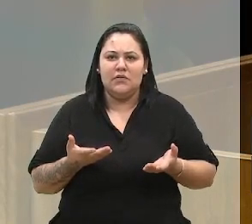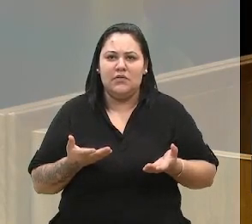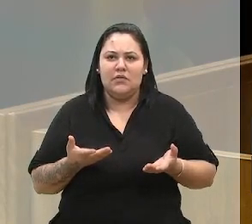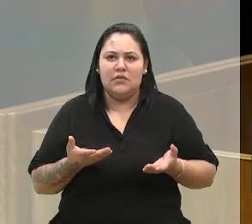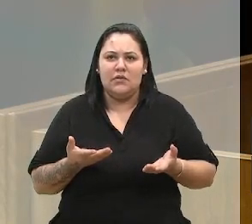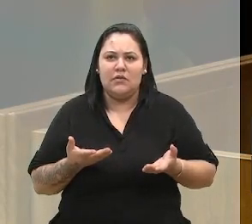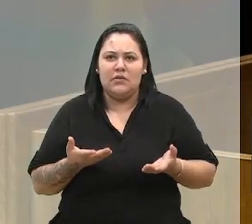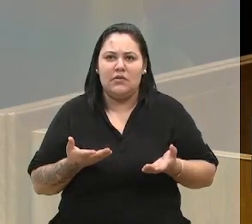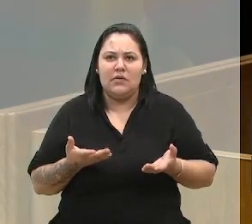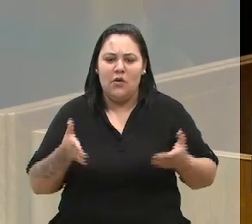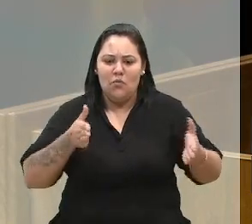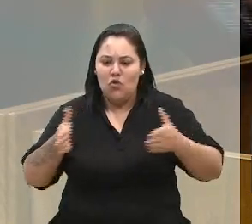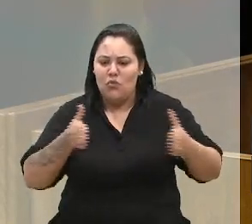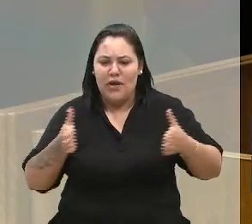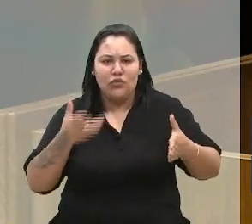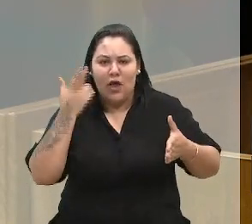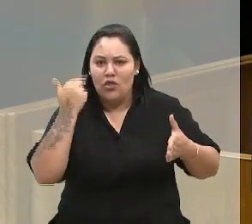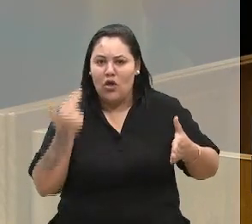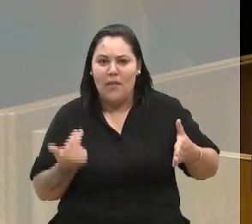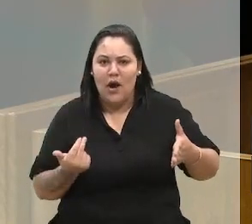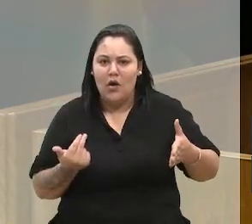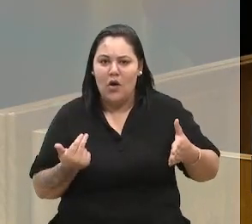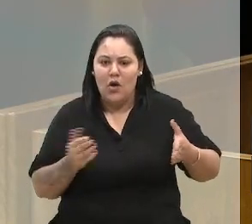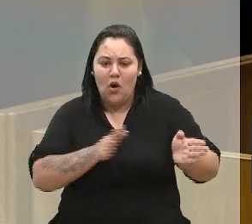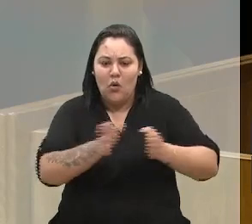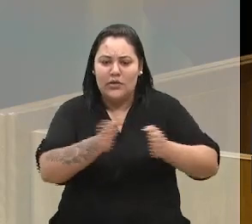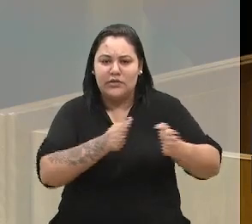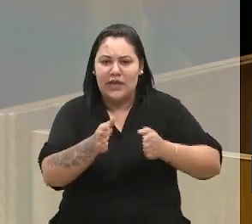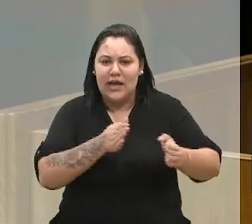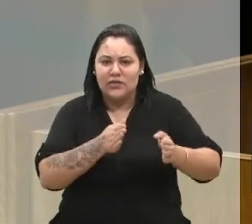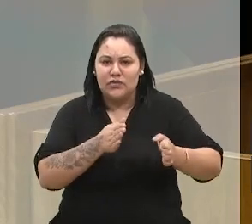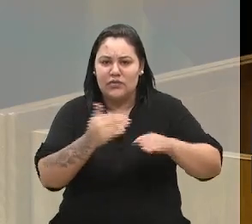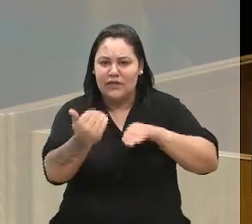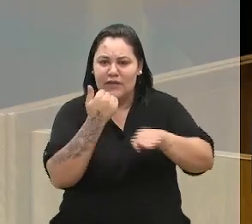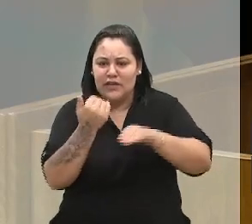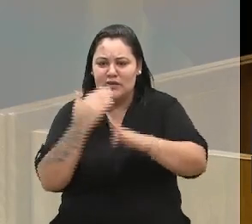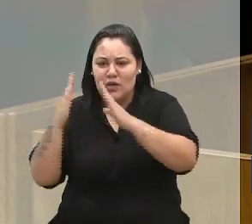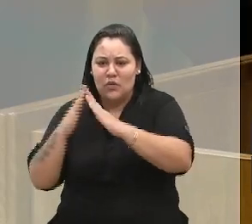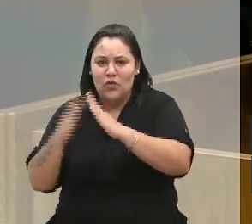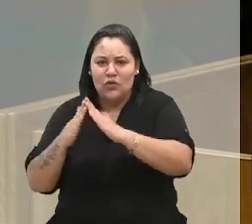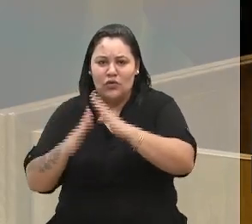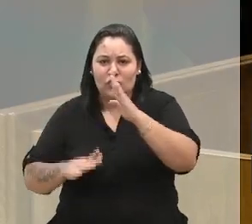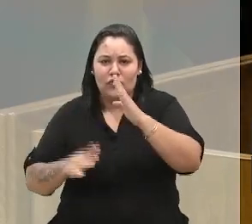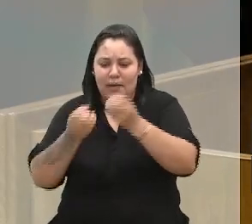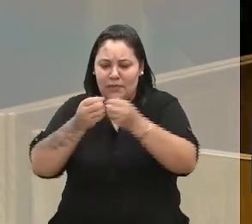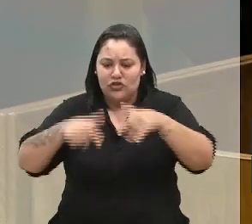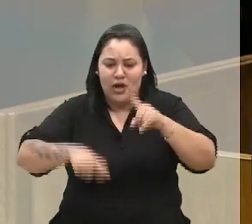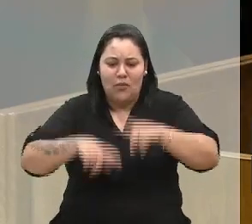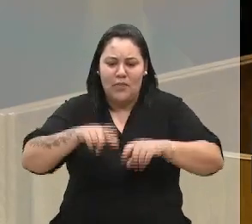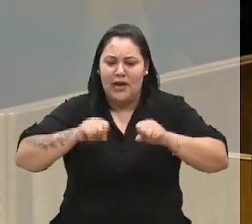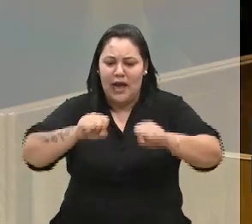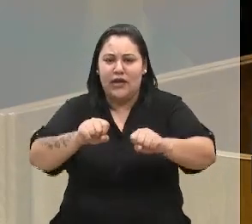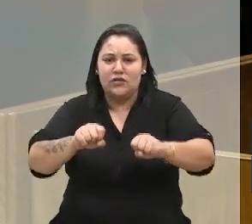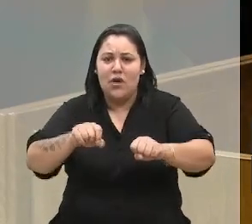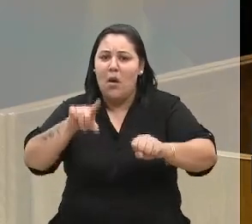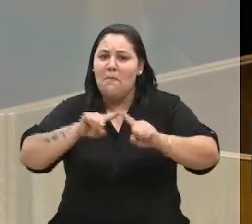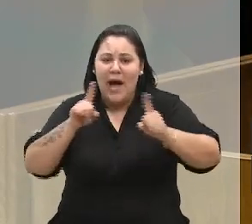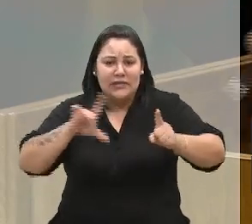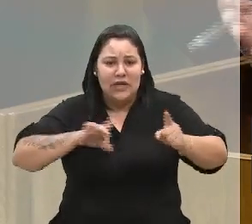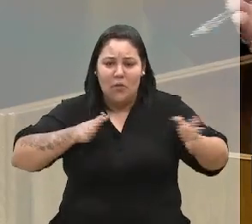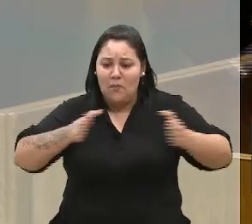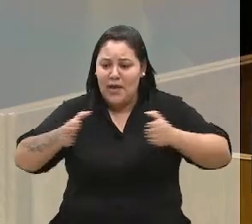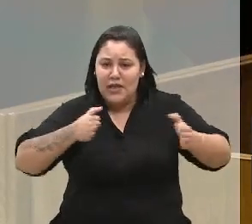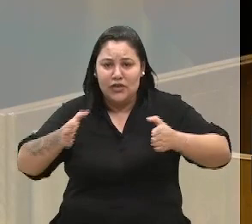por um período é normal. O acesso à Avenida de São Leopoldo vai prejudicar o mercado, vai prejudicar todo mundo, mas tem um período de obra que